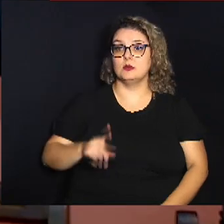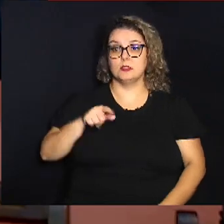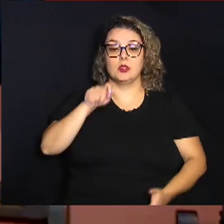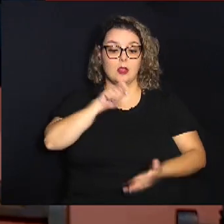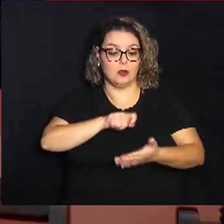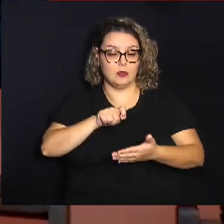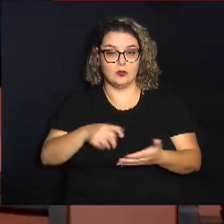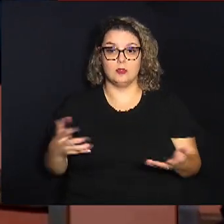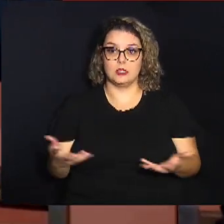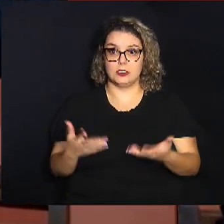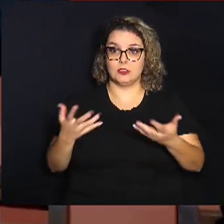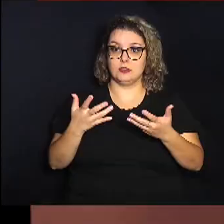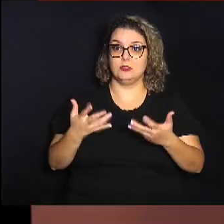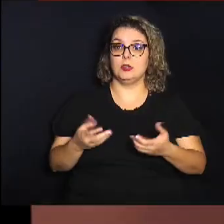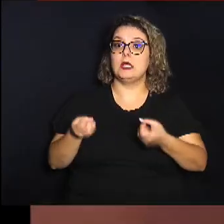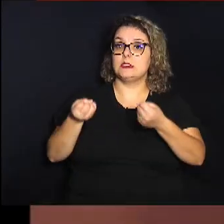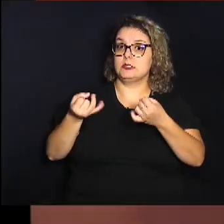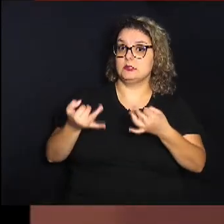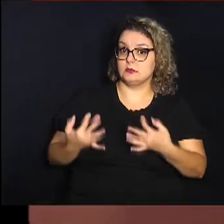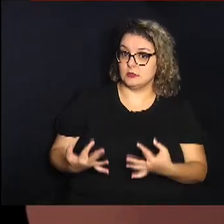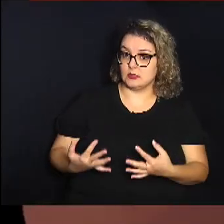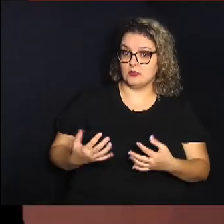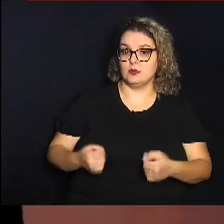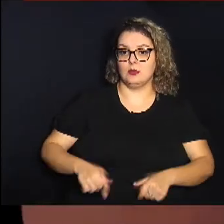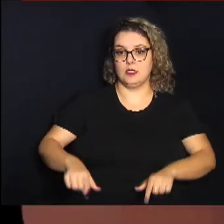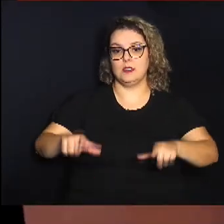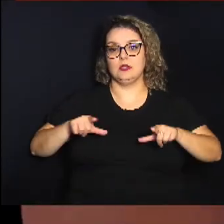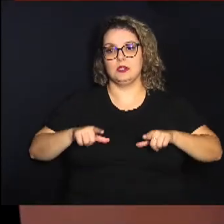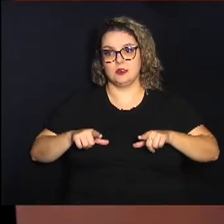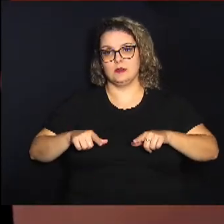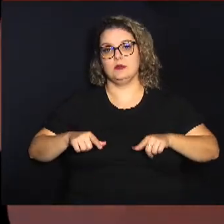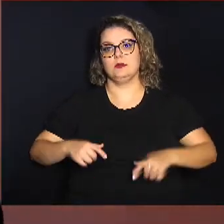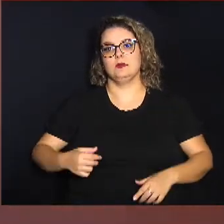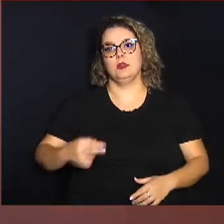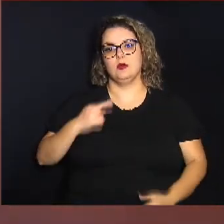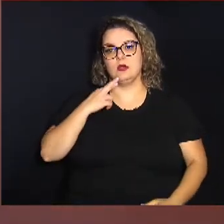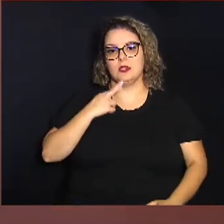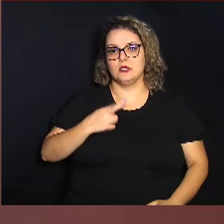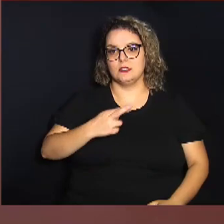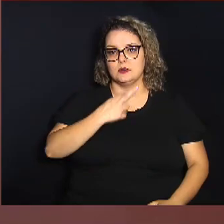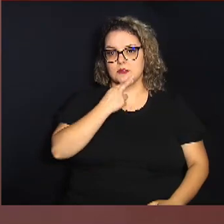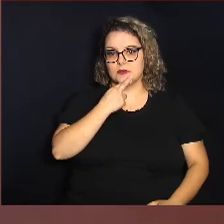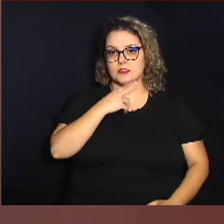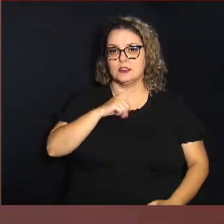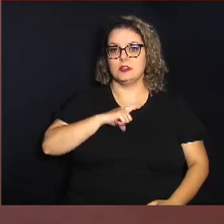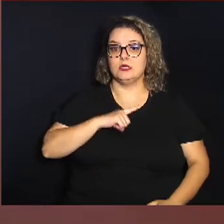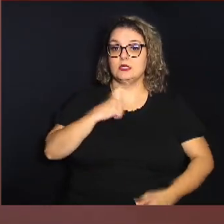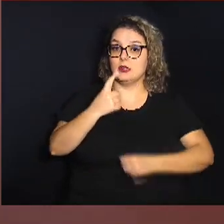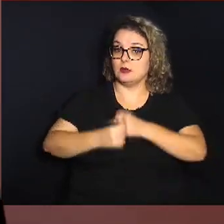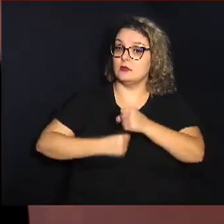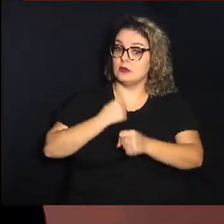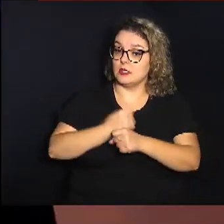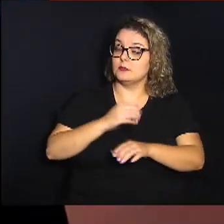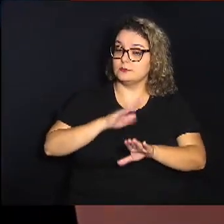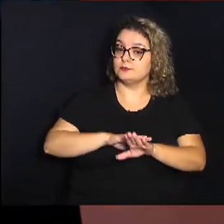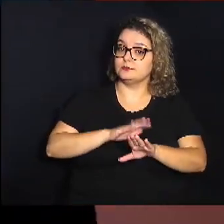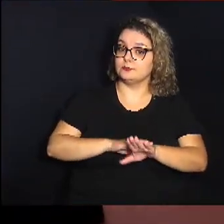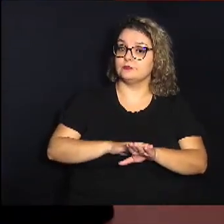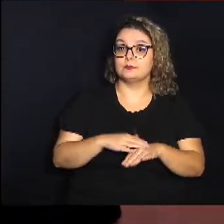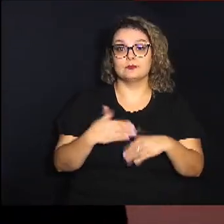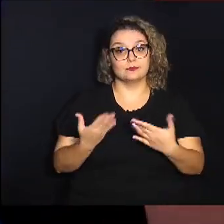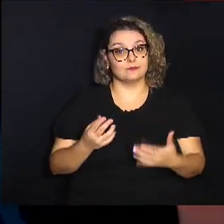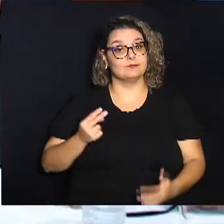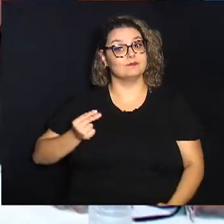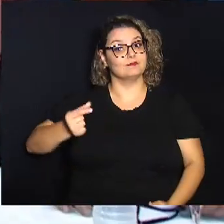da iniciativa, justificou a entrega do diploma ao restaurante, que tem um ano de funcionamento, mas há